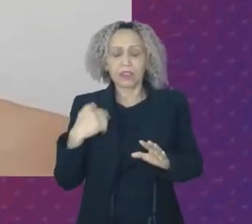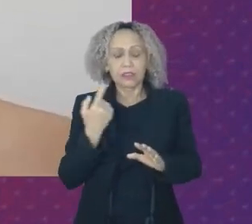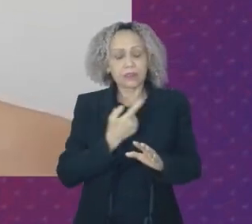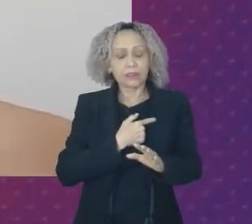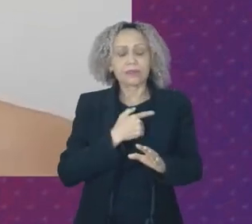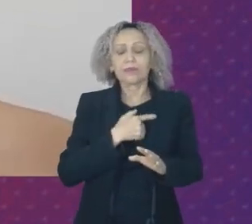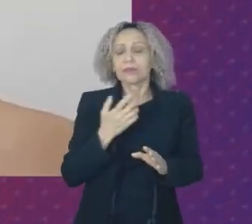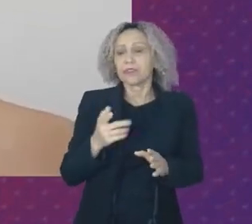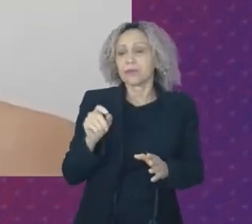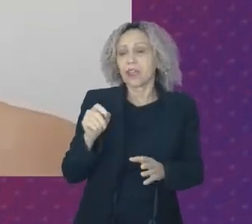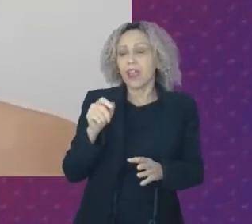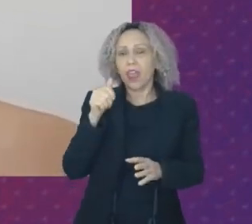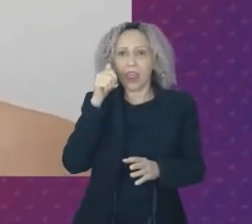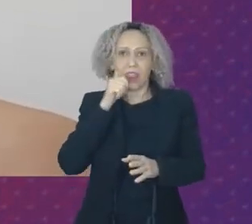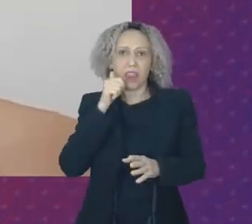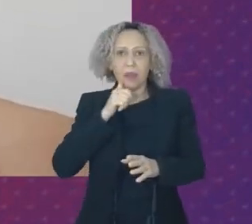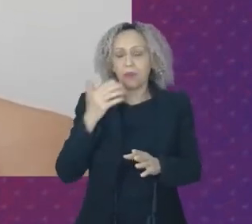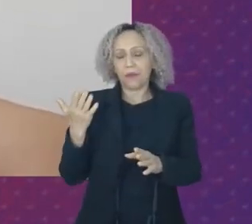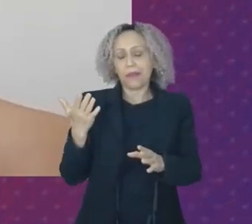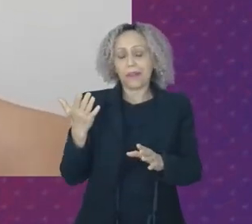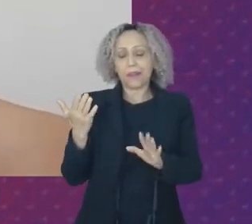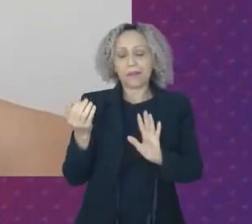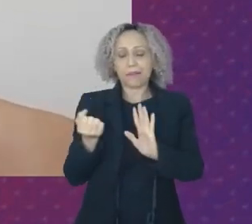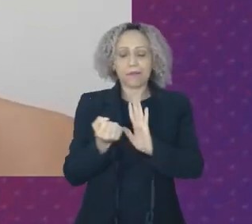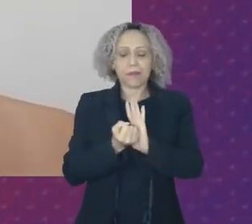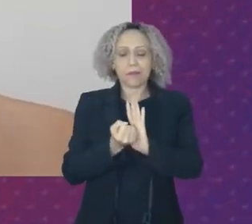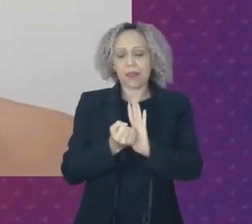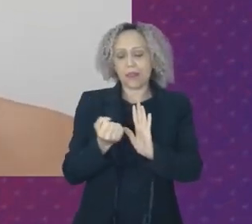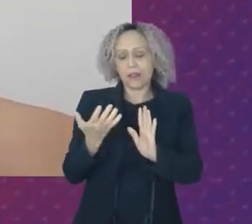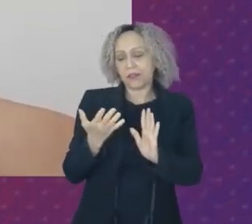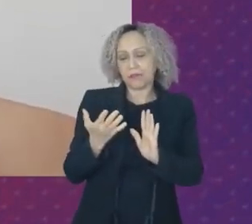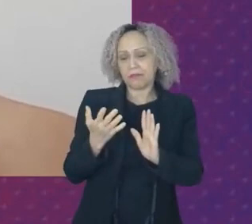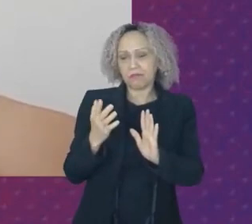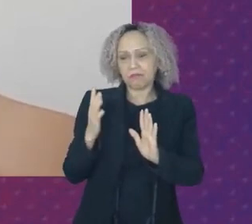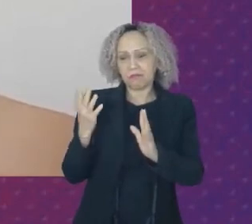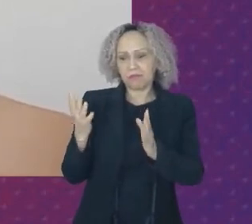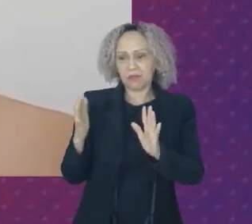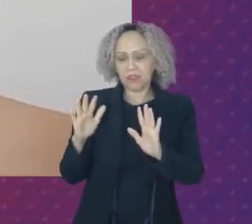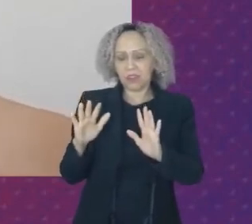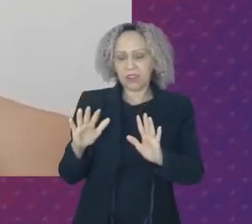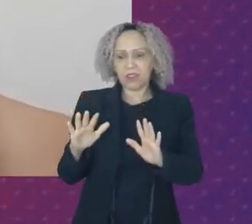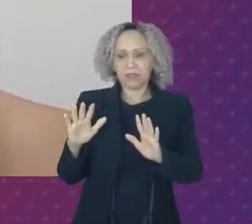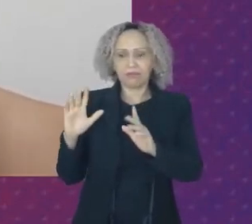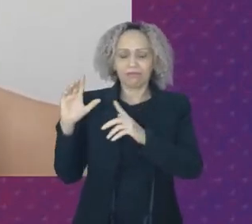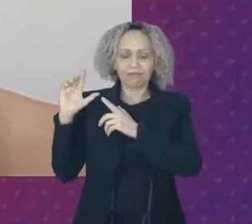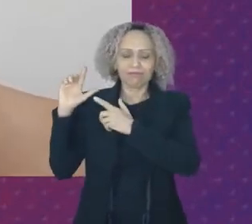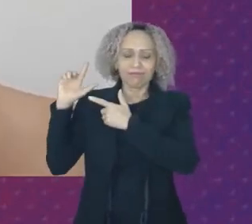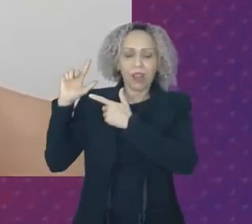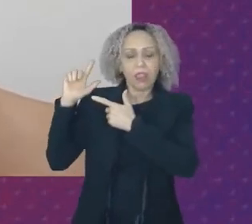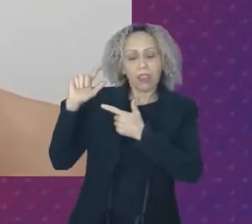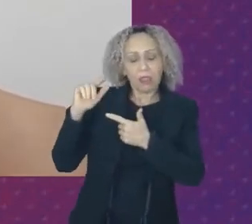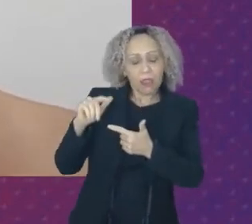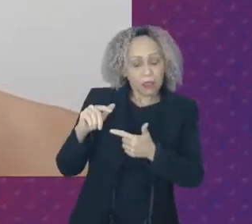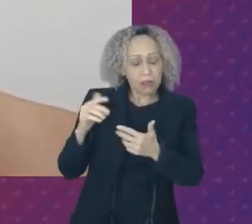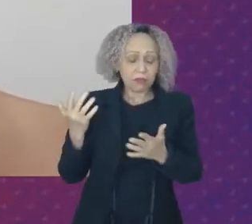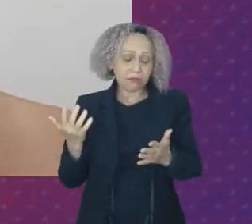lugar aí da marca, do tradicional. Mas leia-se as candidaturas.